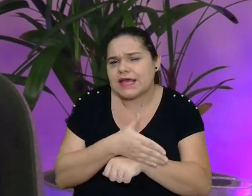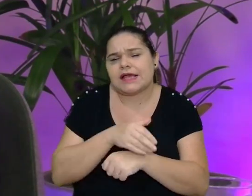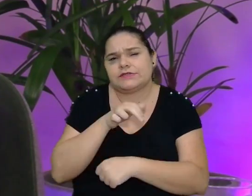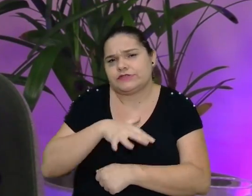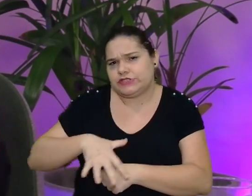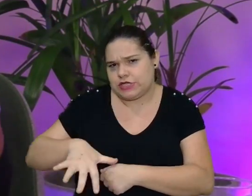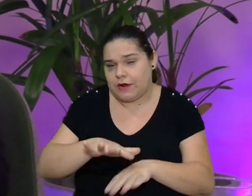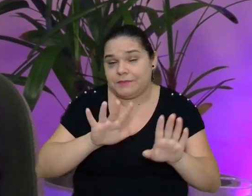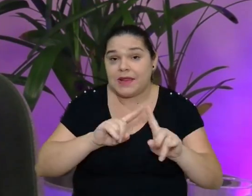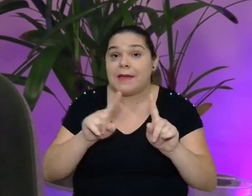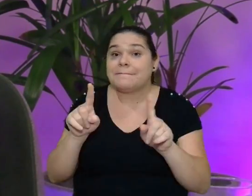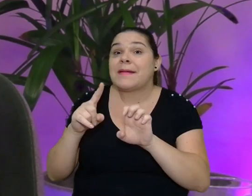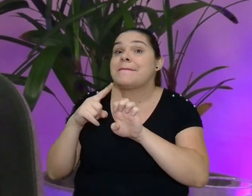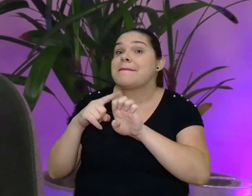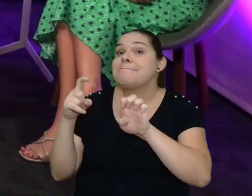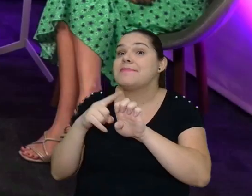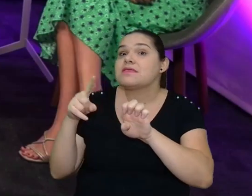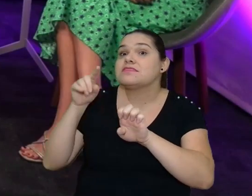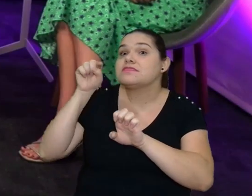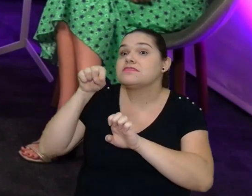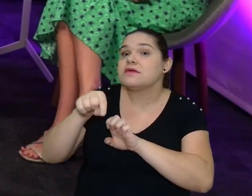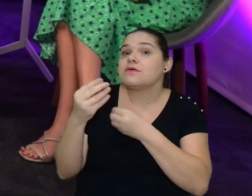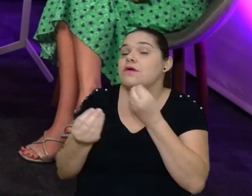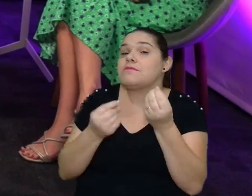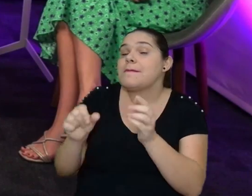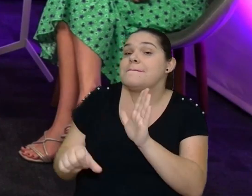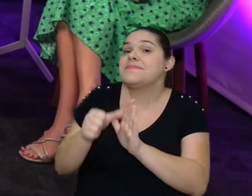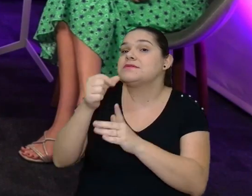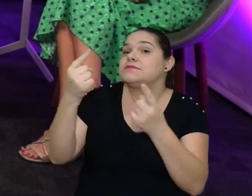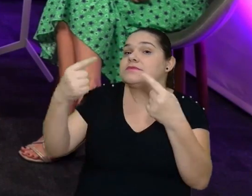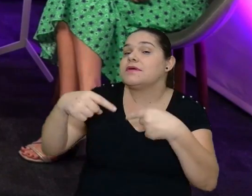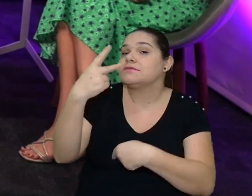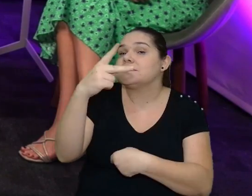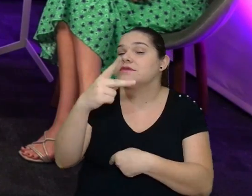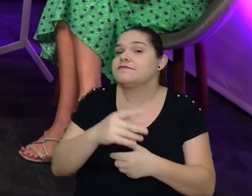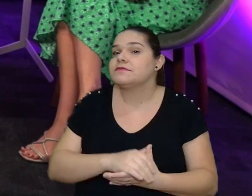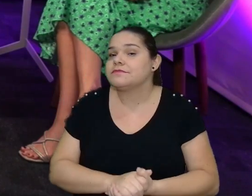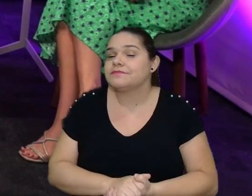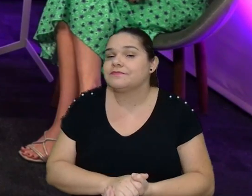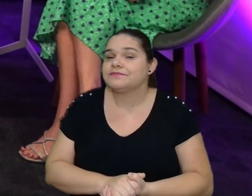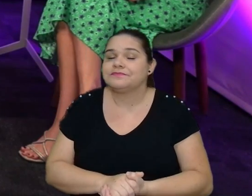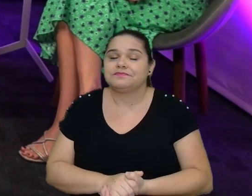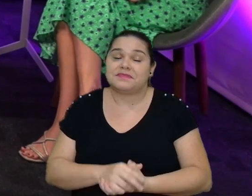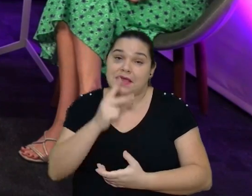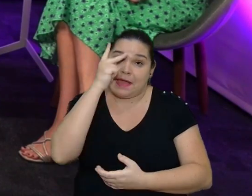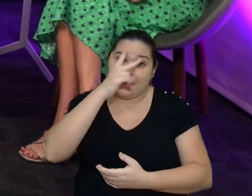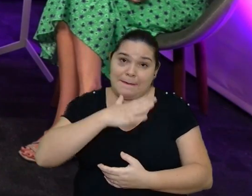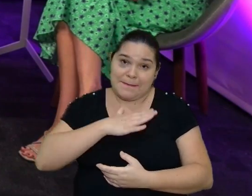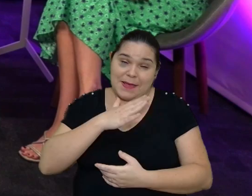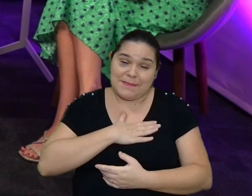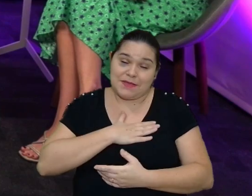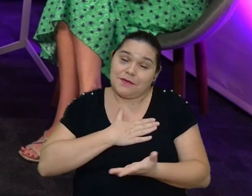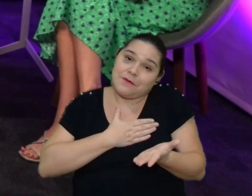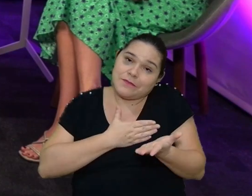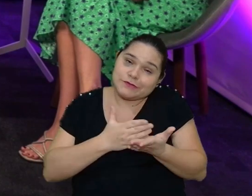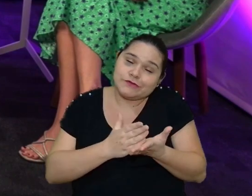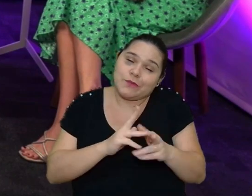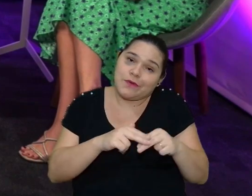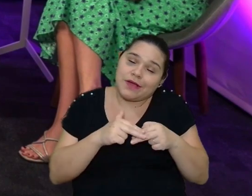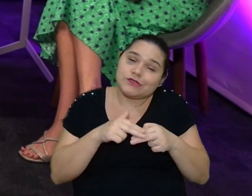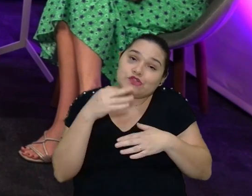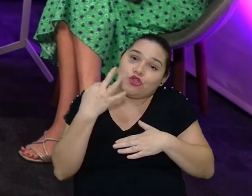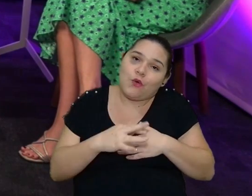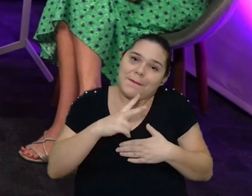empreender nesse mercado, né, qual foi o principal desafio para você, Fábio? Bom, para mim saiu de uma dor pessoal, né, como eu falei, mas entrei